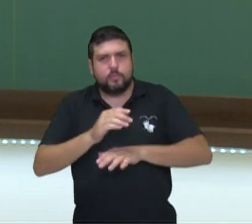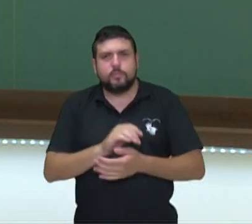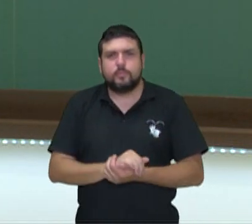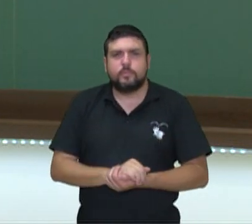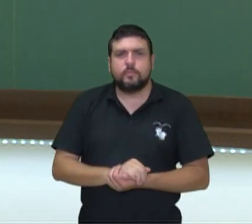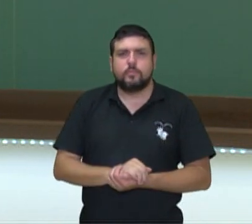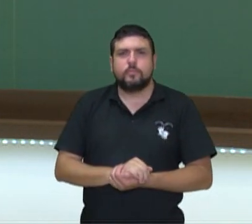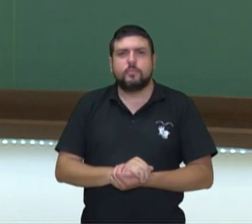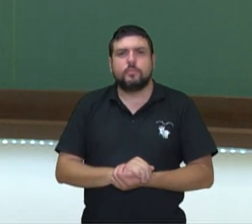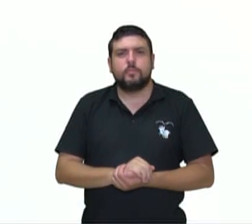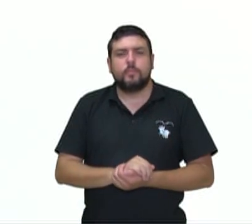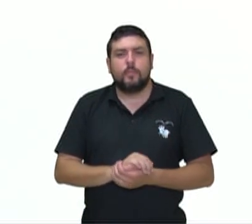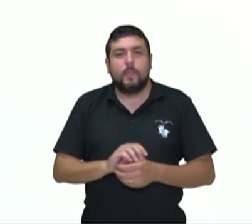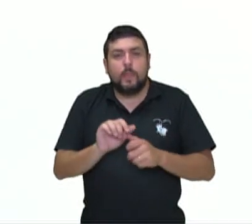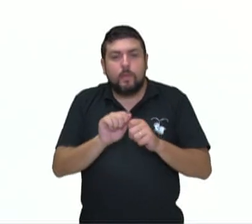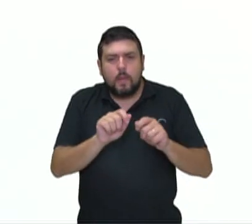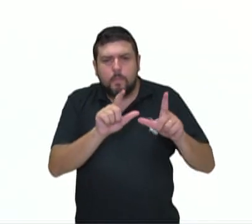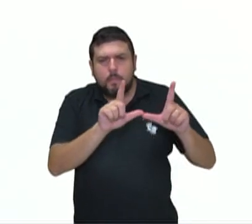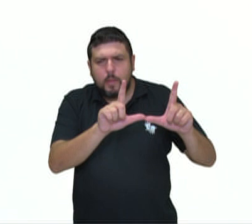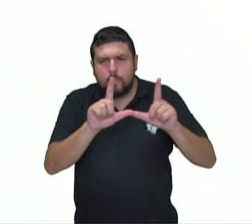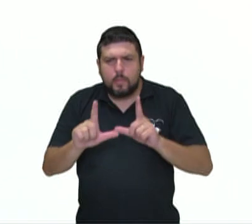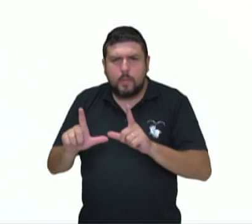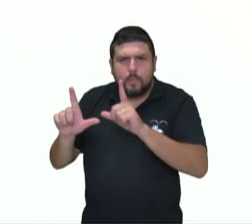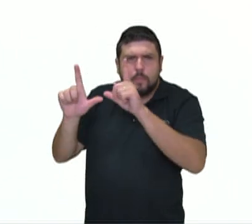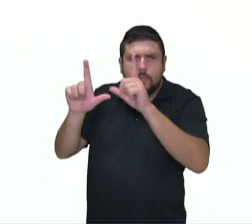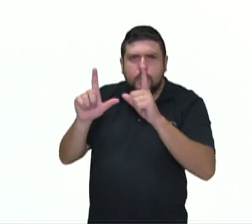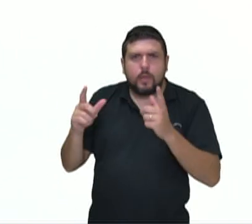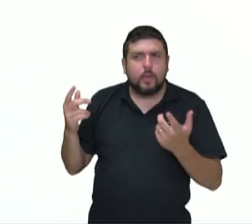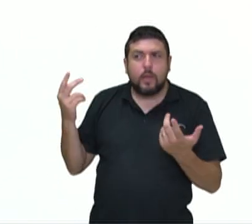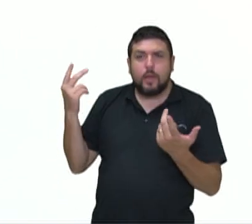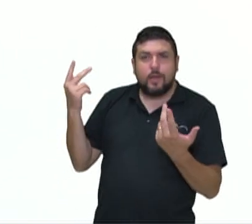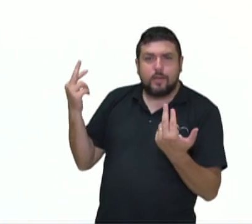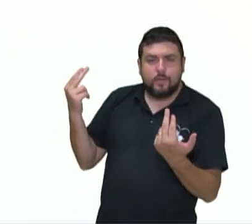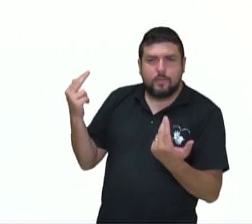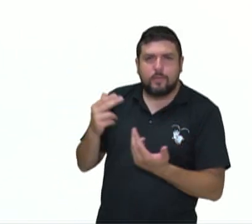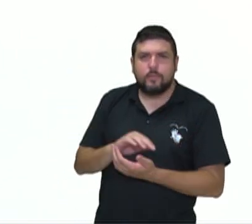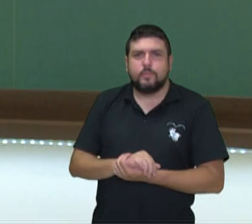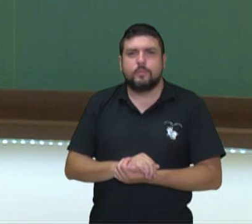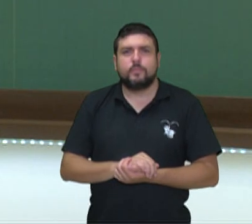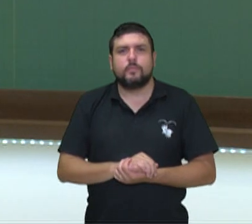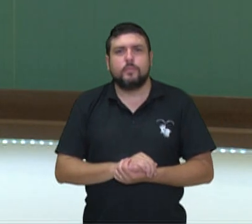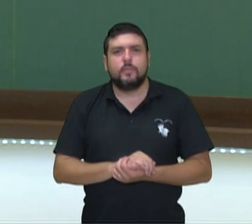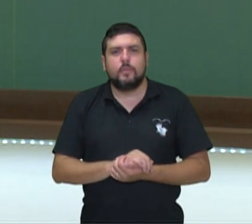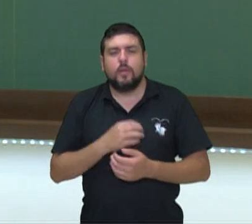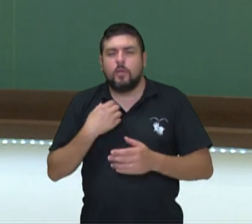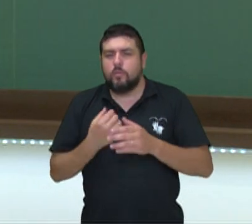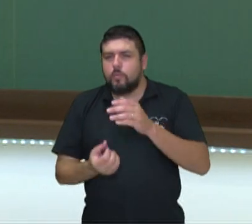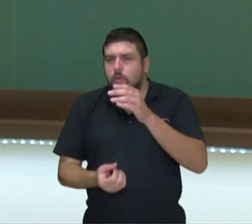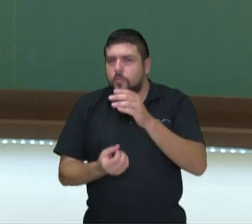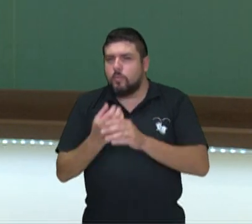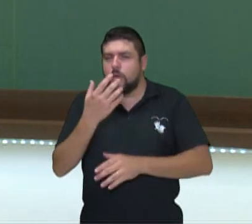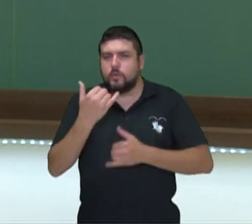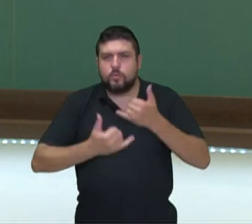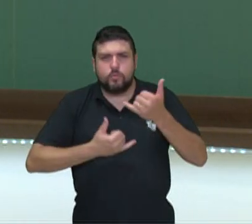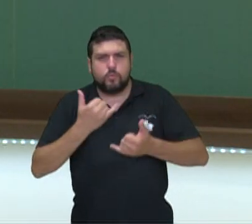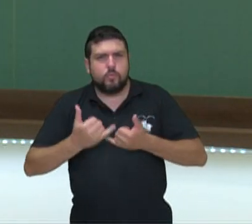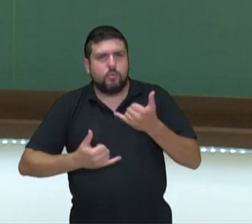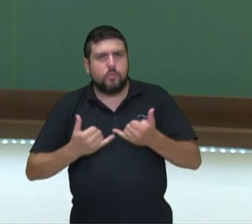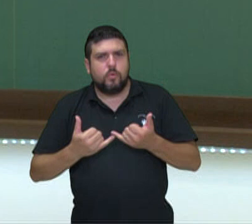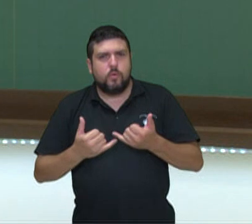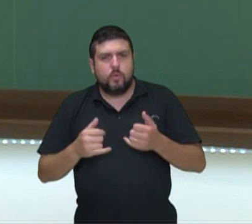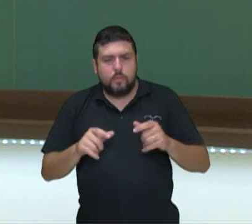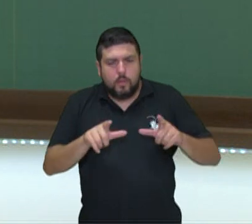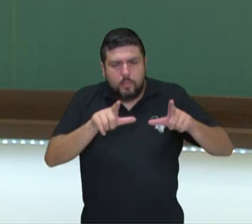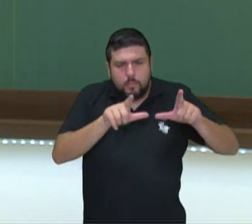funções. Faça cartões com expressões matemáticas que serão funções do nosso jogo. Vamos criar um joguinho. Então não precisam ser cartões coloridos,